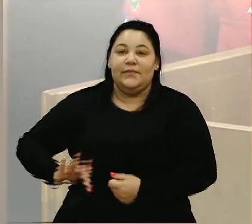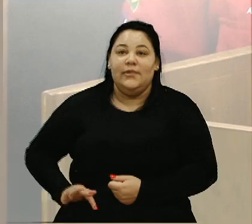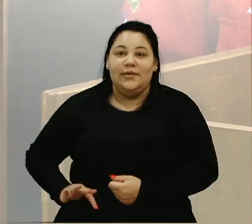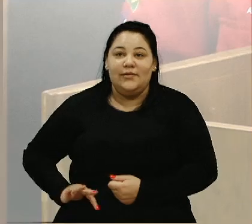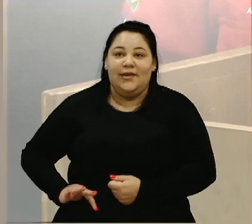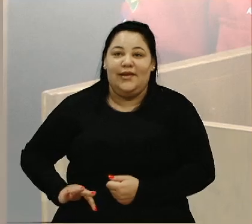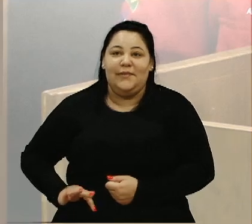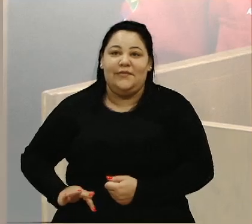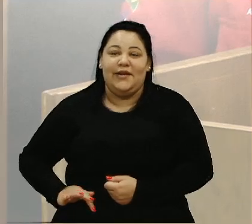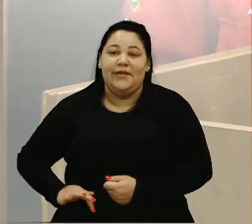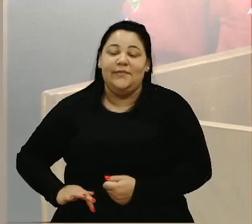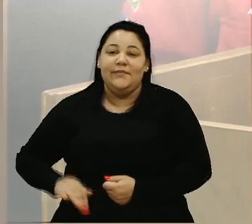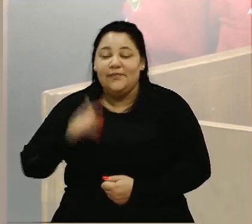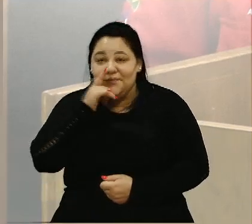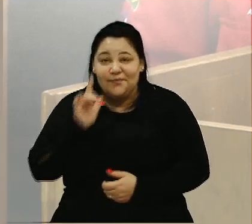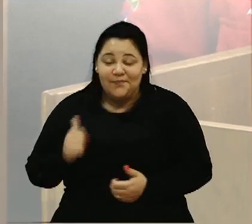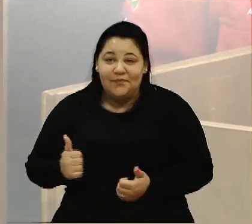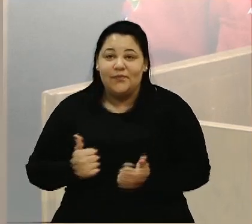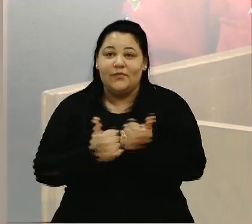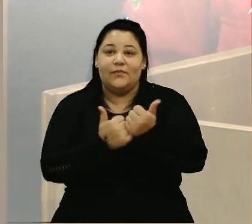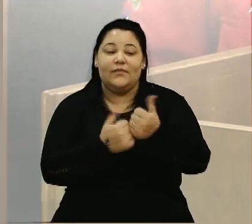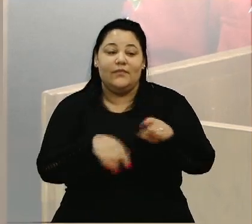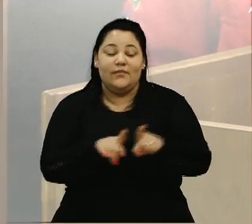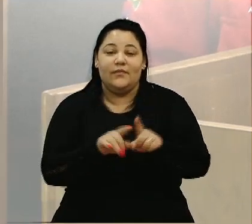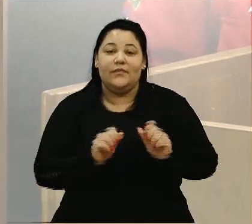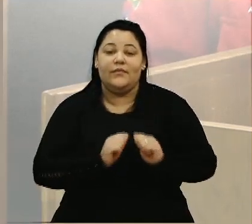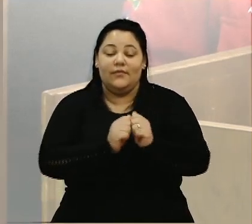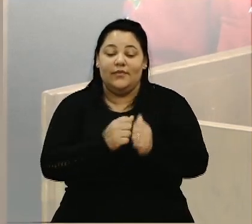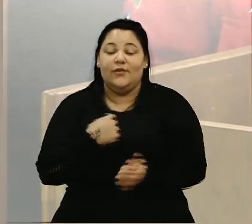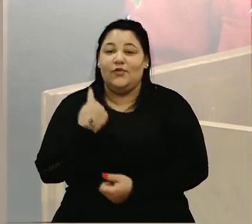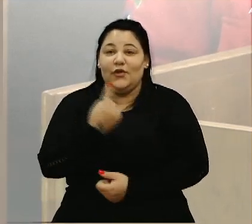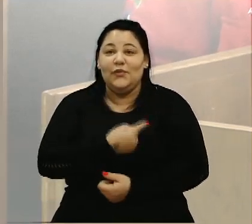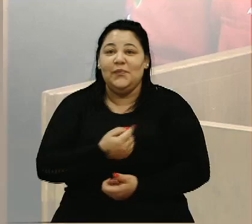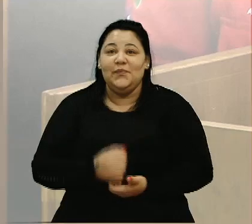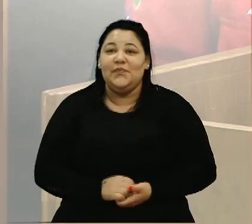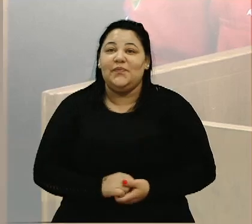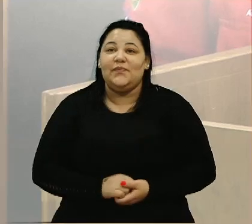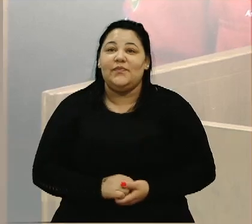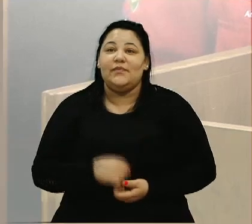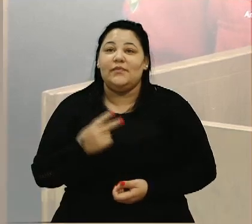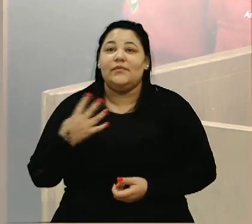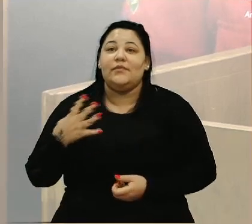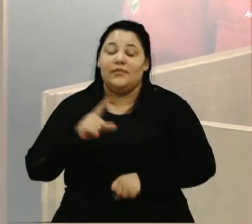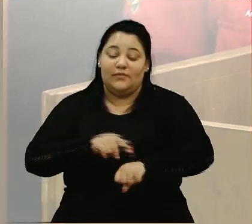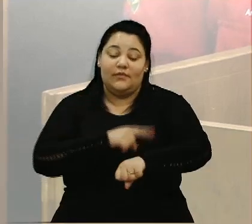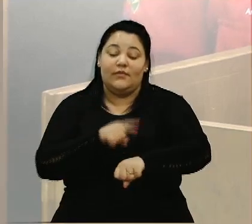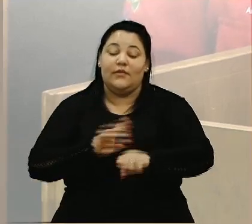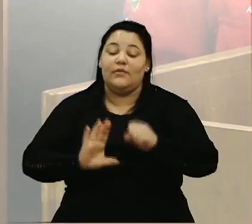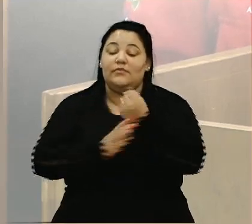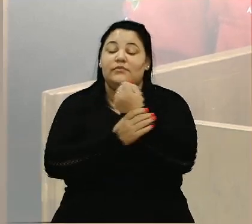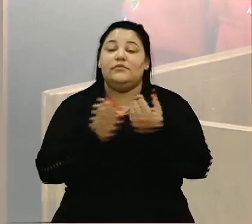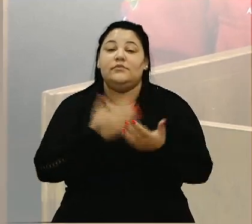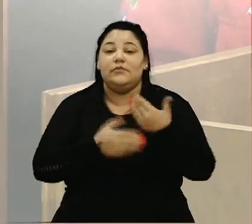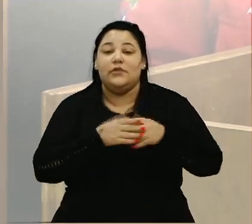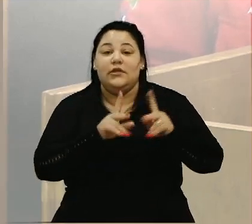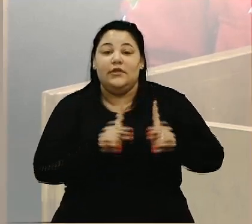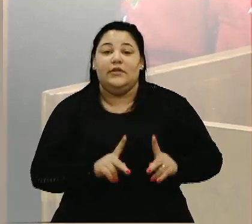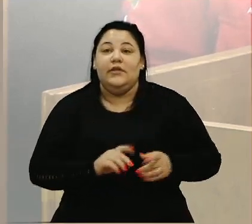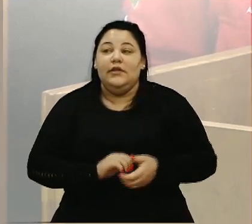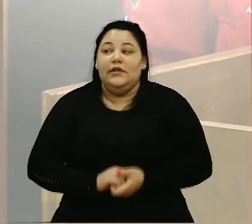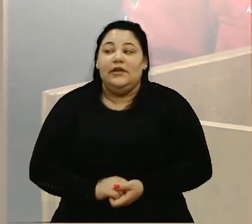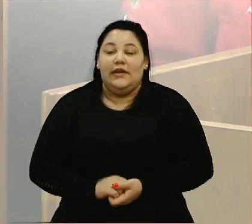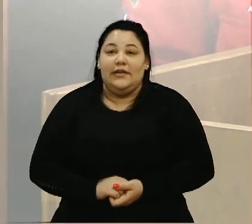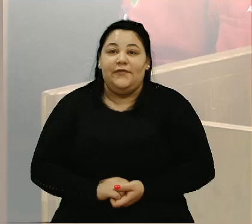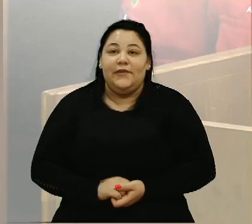esse suporte junto com nós ali, trabalhando 24 horas para a segurança de todos. Por amor,